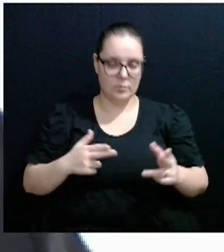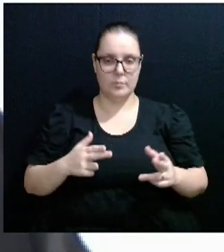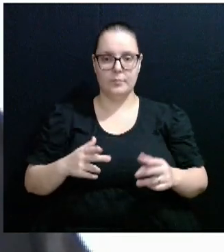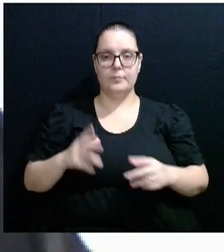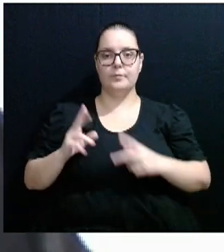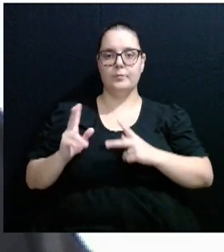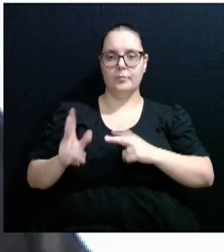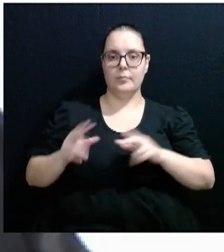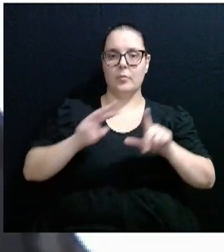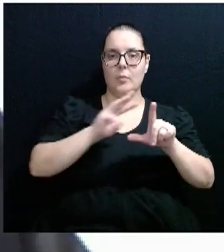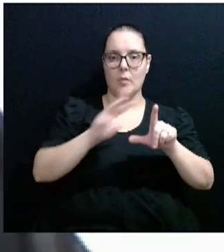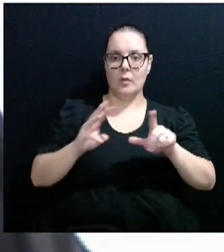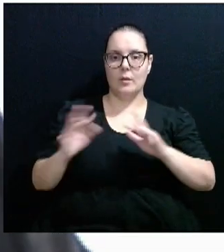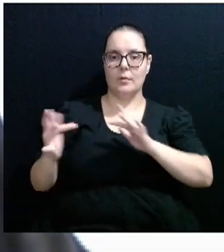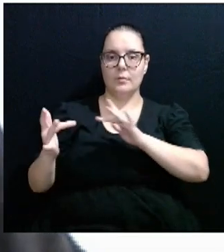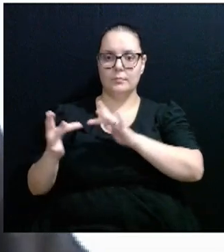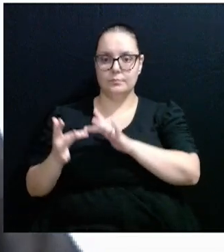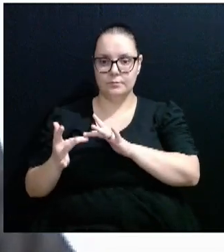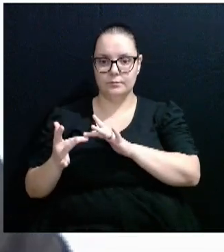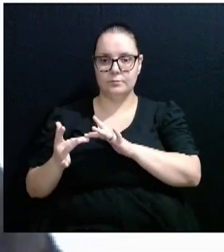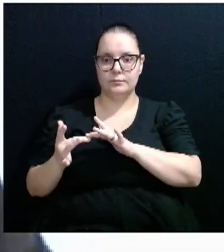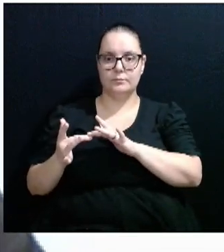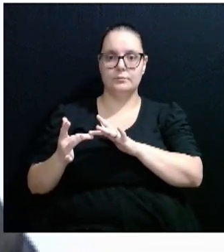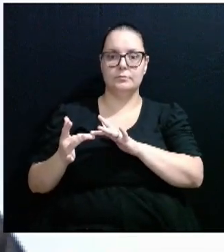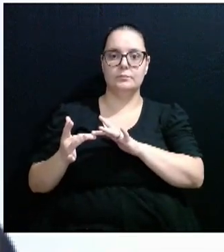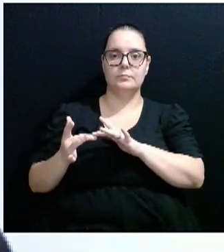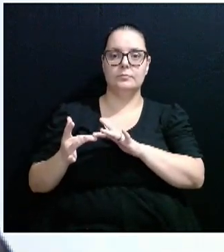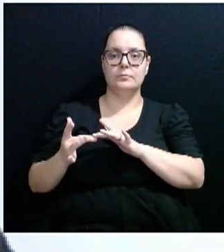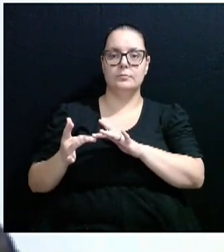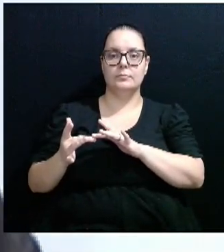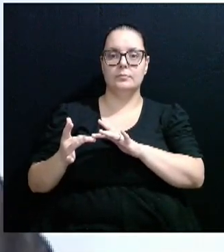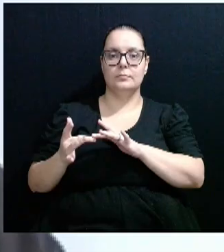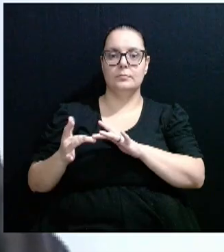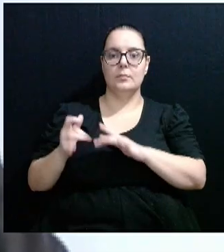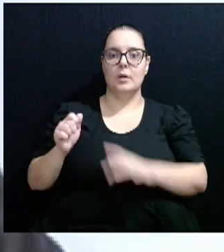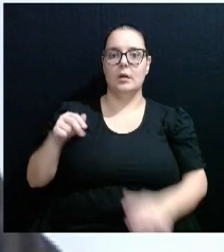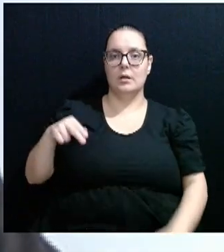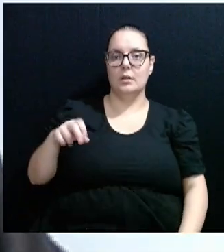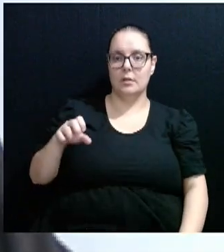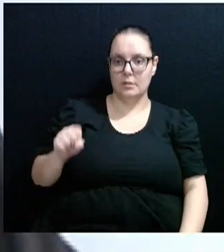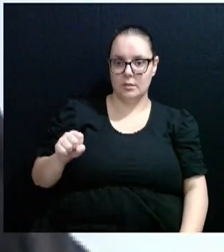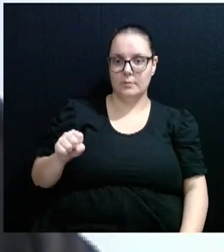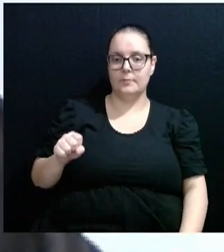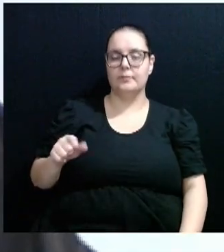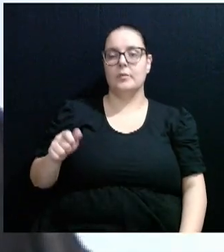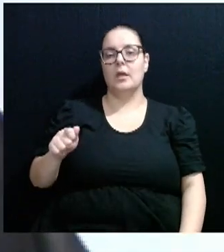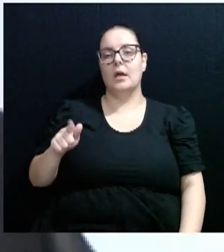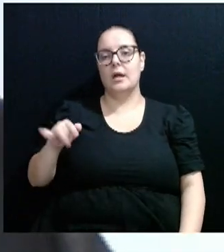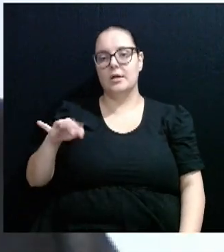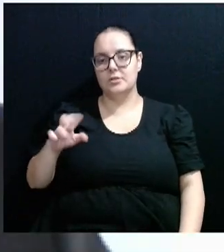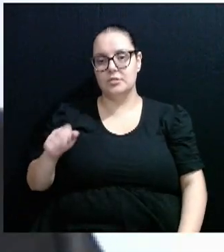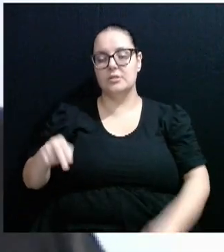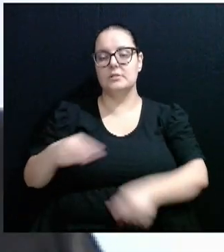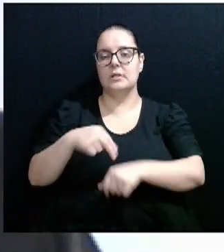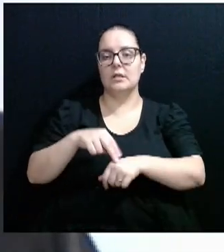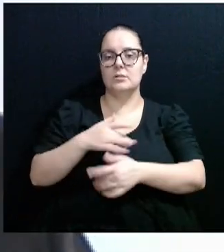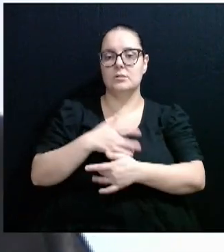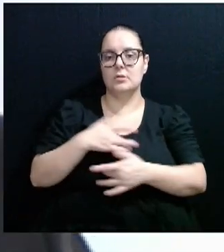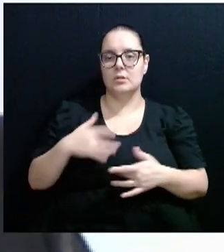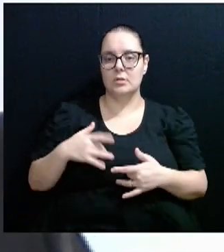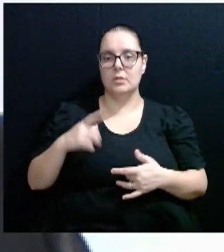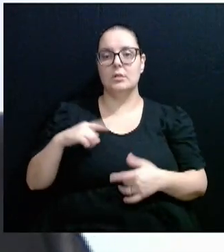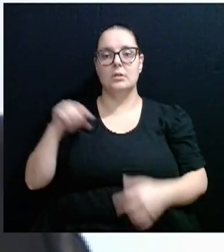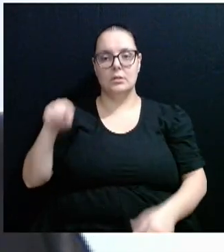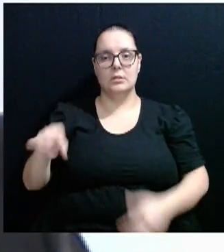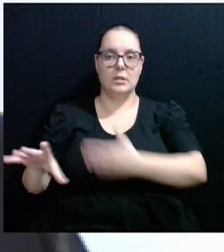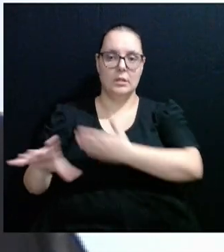é conectado a família é conectada com a ANS, que é a Agência Nacional de Saúde. Lá também tem uma espécie de